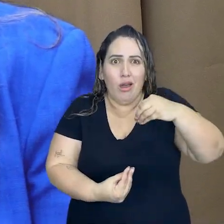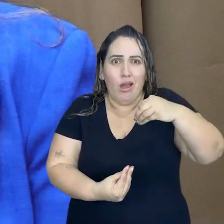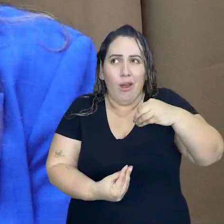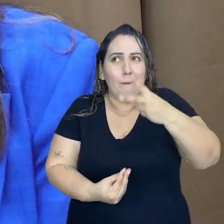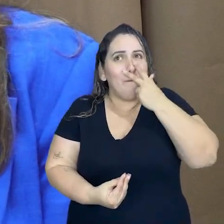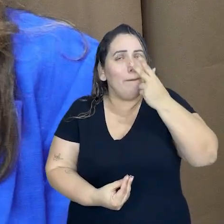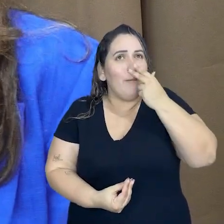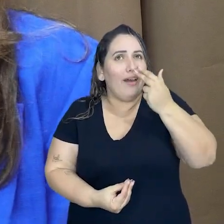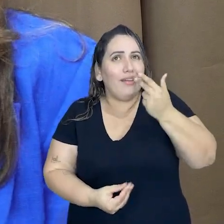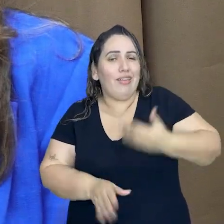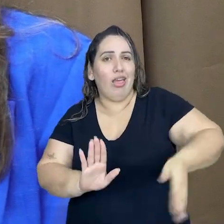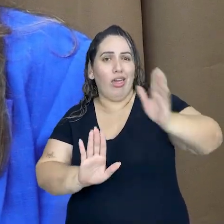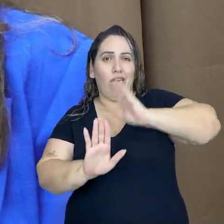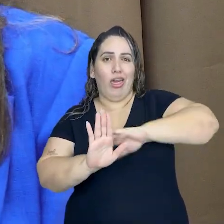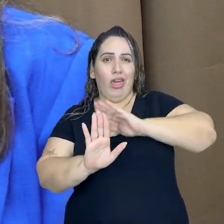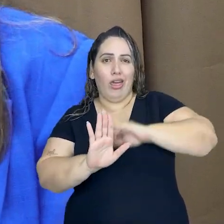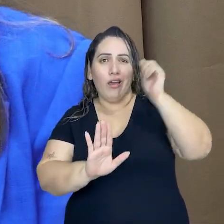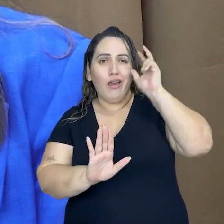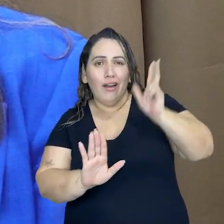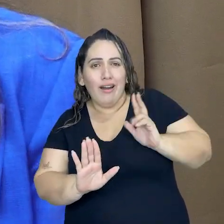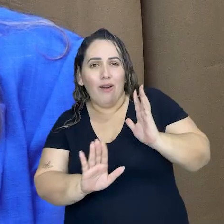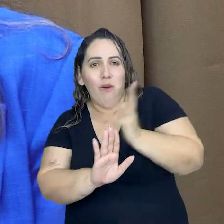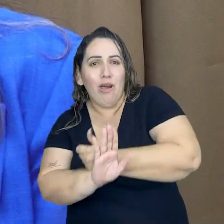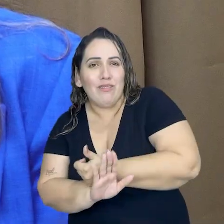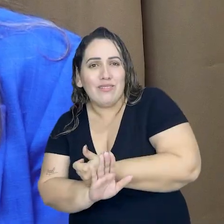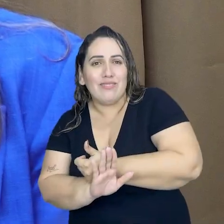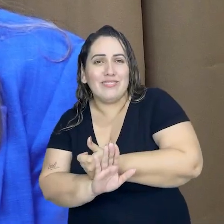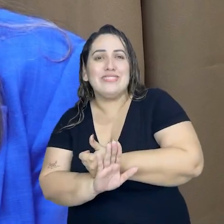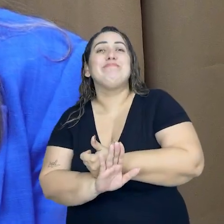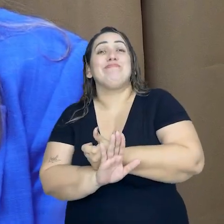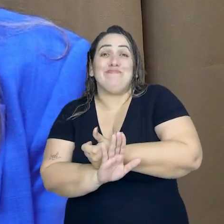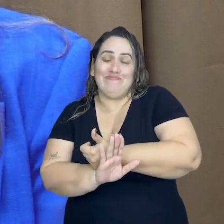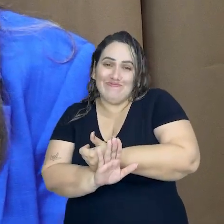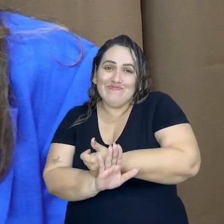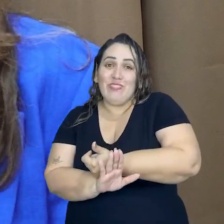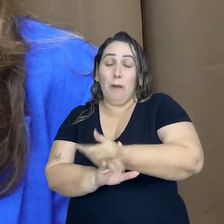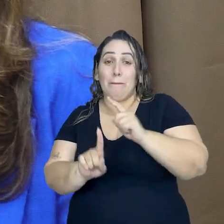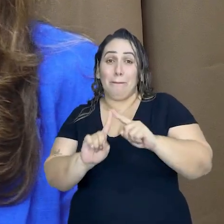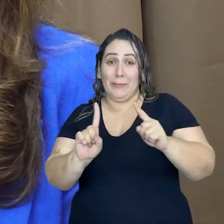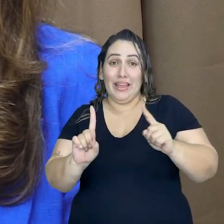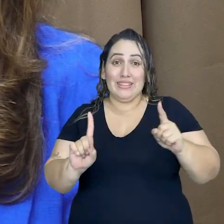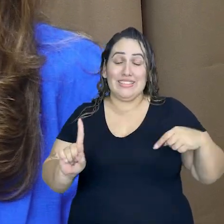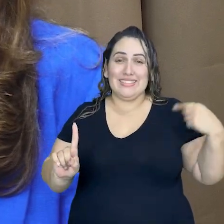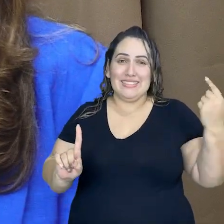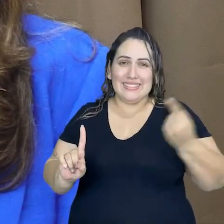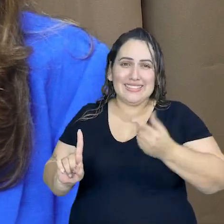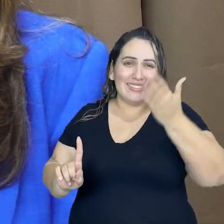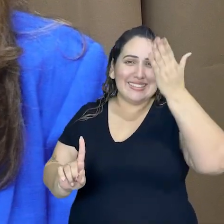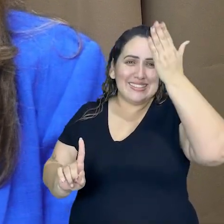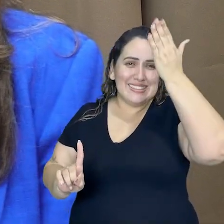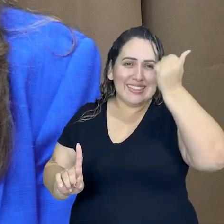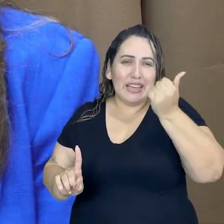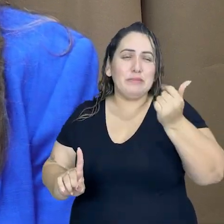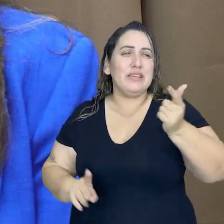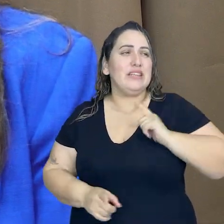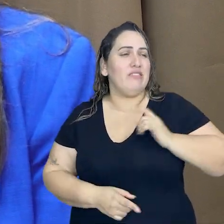tá? E aí, essa tese, ela na verdade, ela condenou, caíram seis